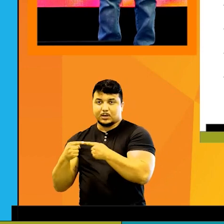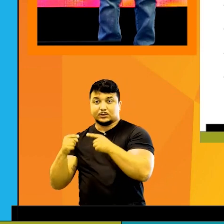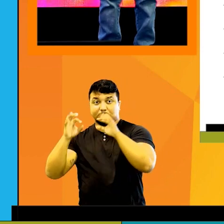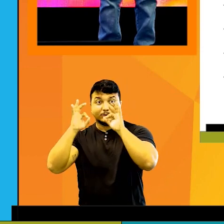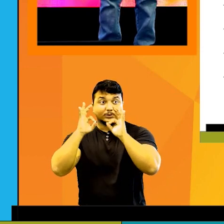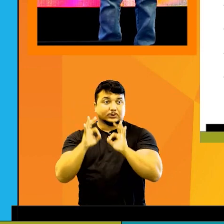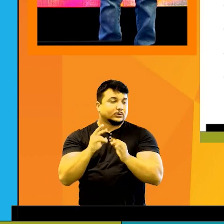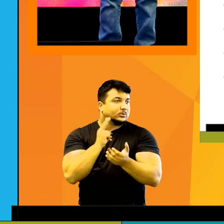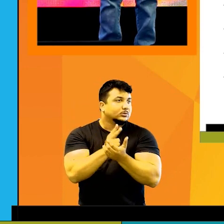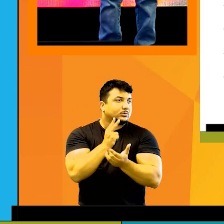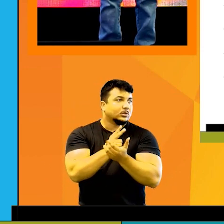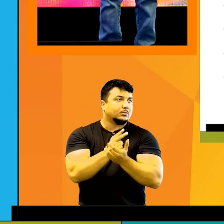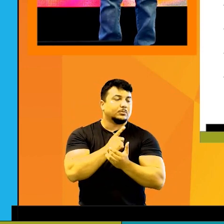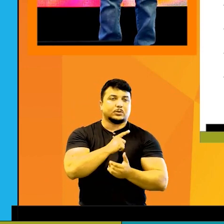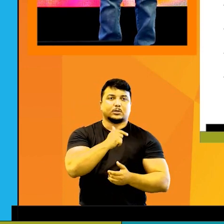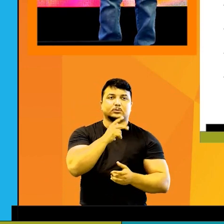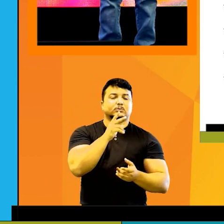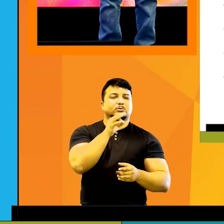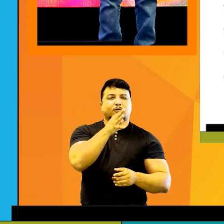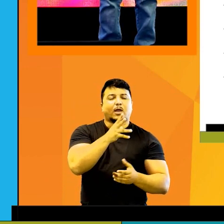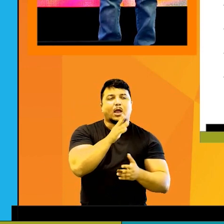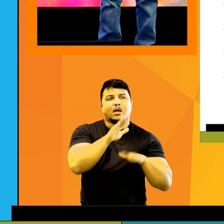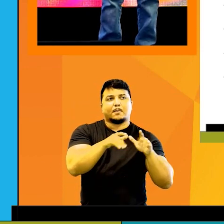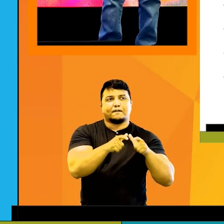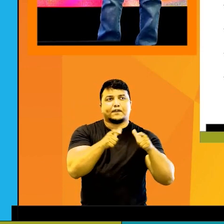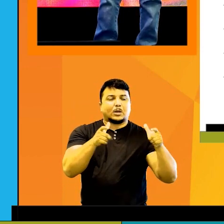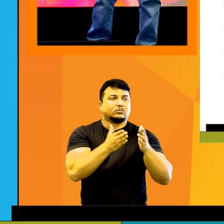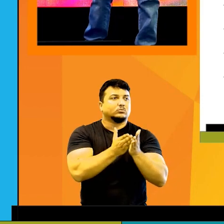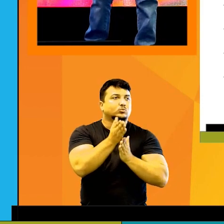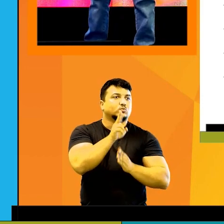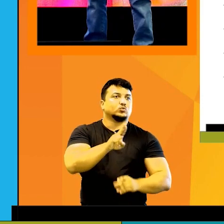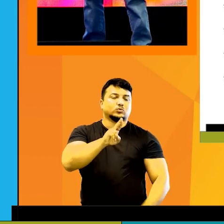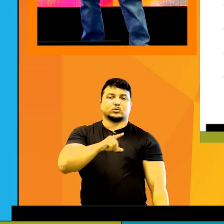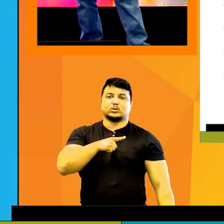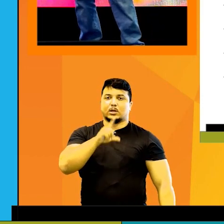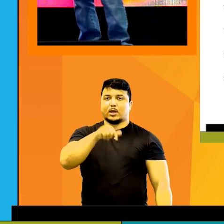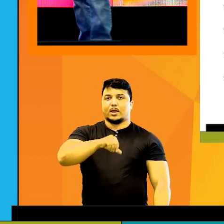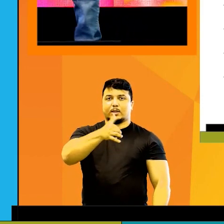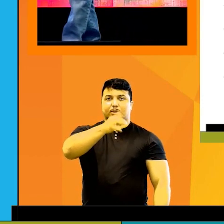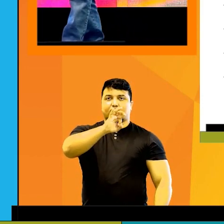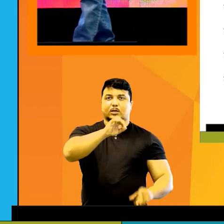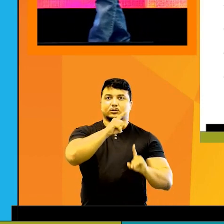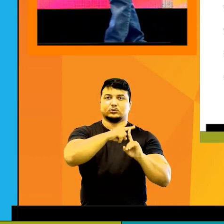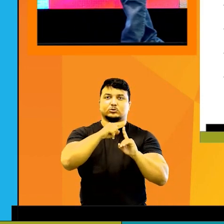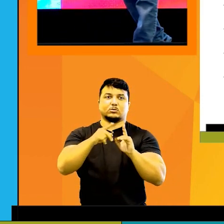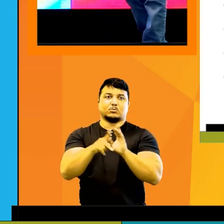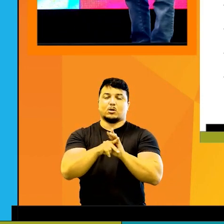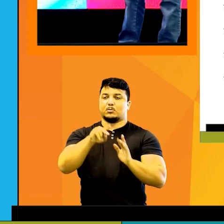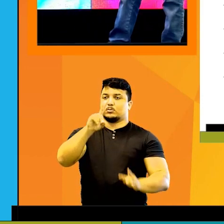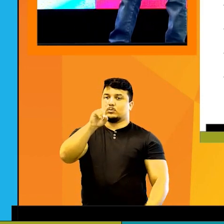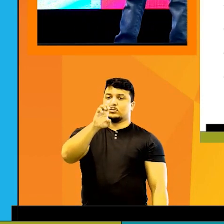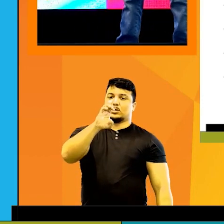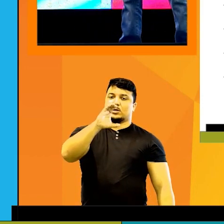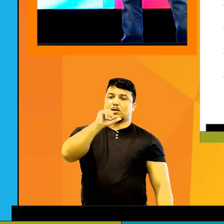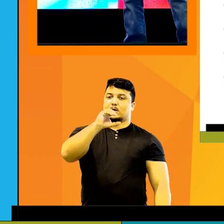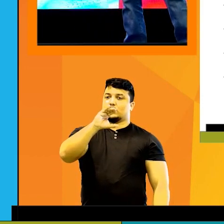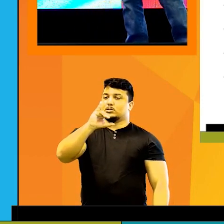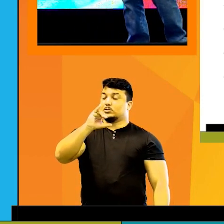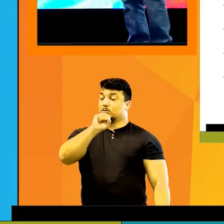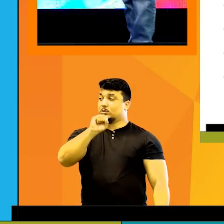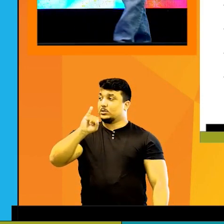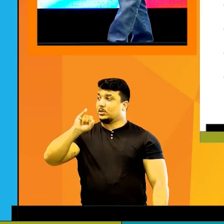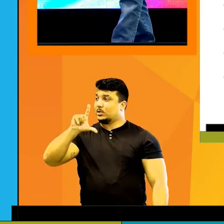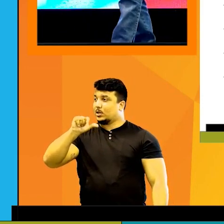normalmente constituídos de 10 sílabas poéticas, que estão os tradicionais versos decassílabos. 10